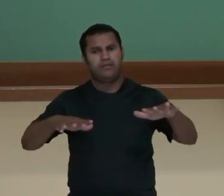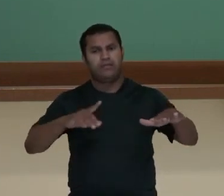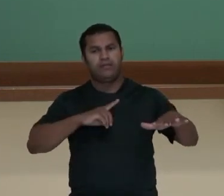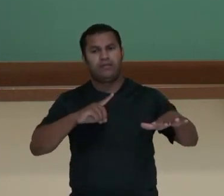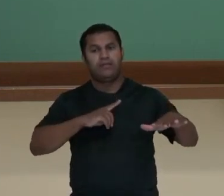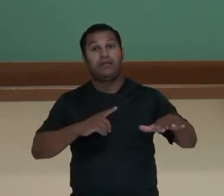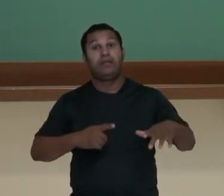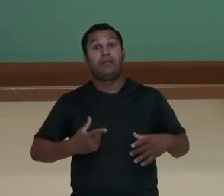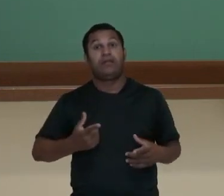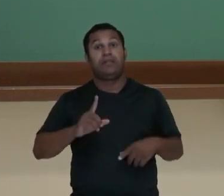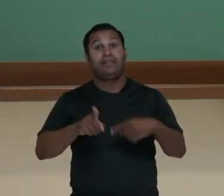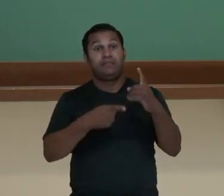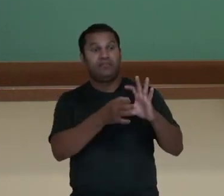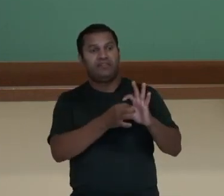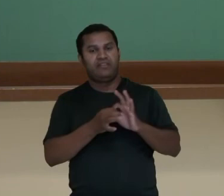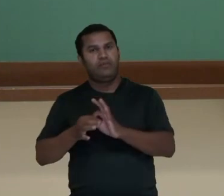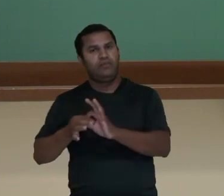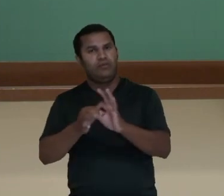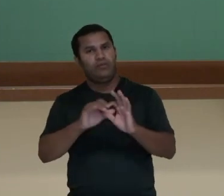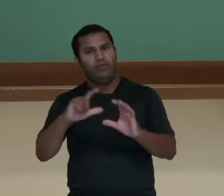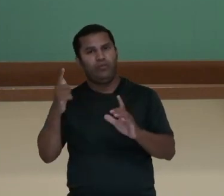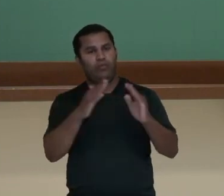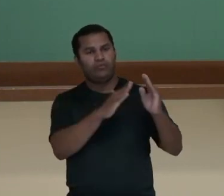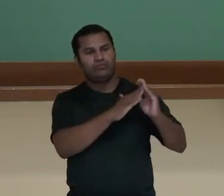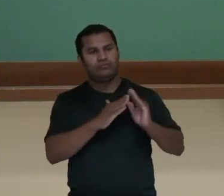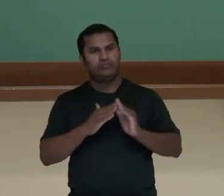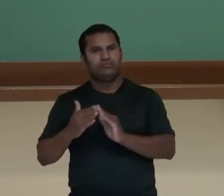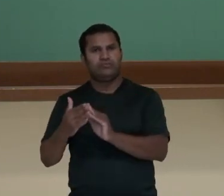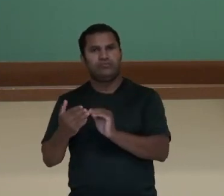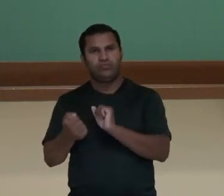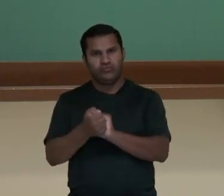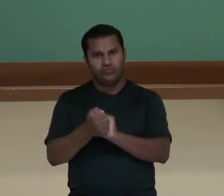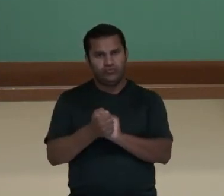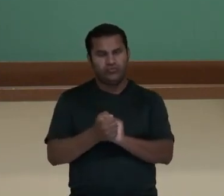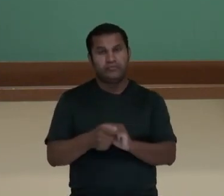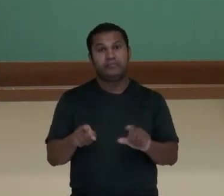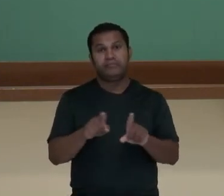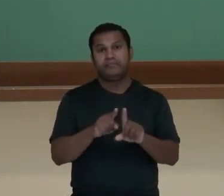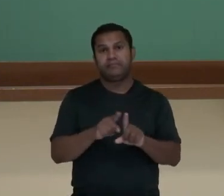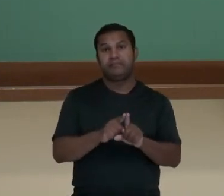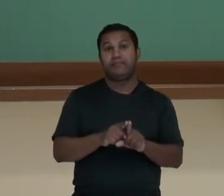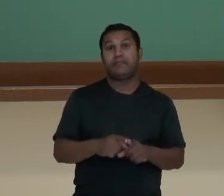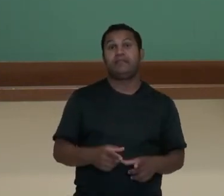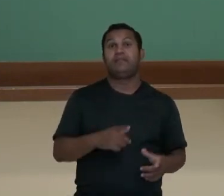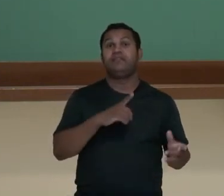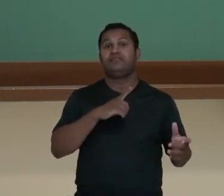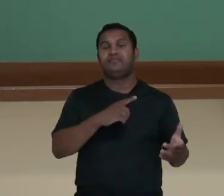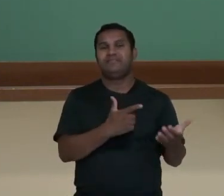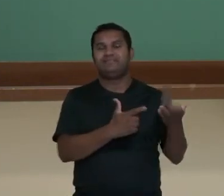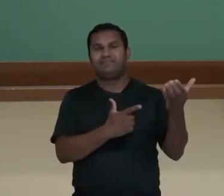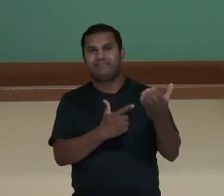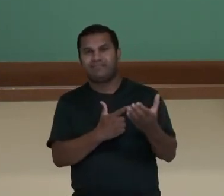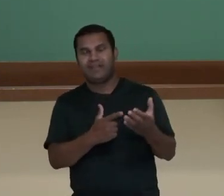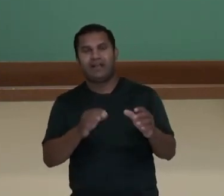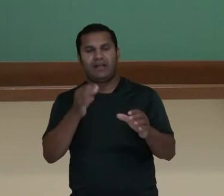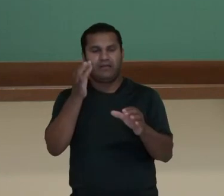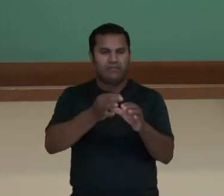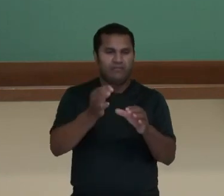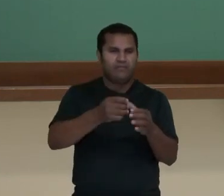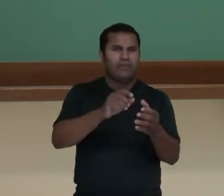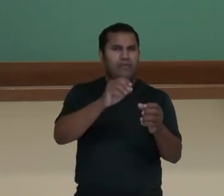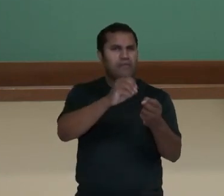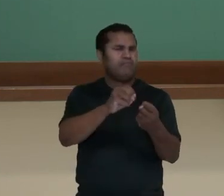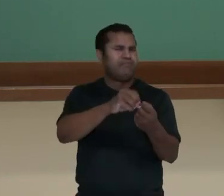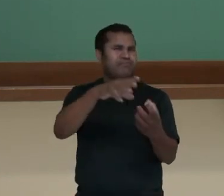fez aliança com esses povos. E também com a sua superioridade bélica, o uso de pólvora, táticas de guerra e